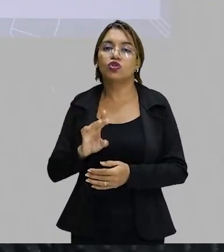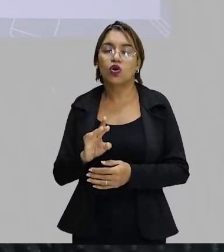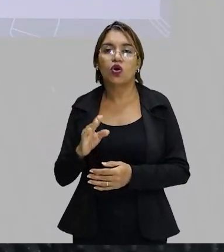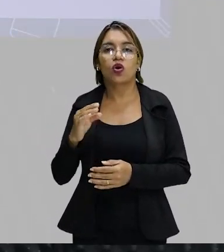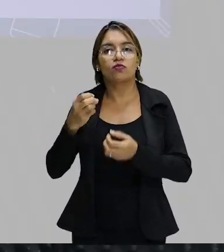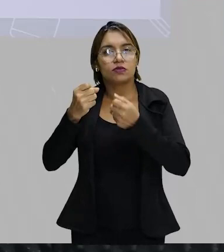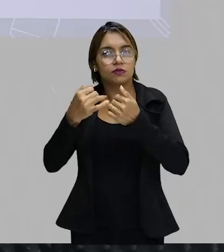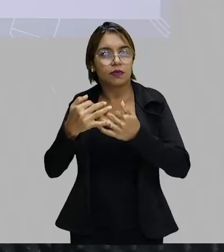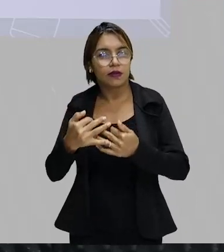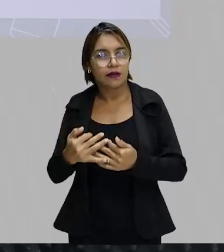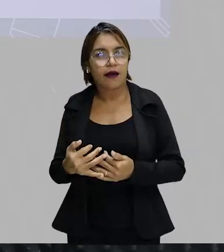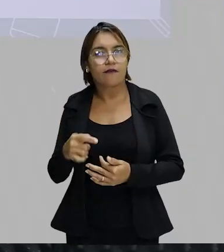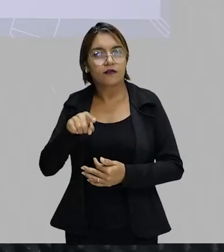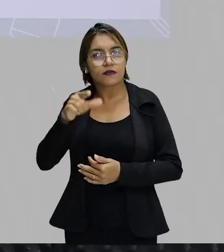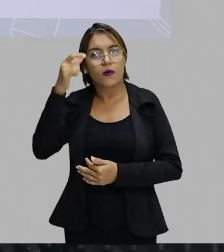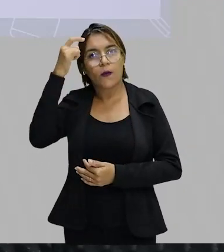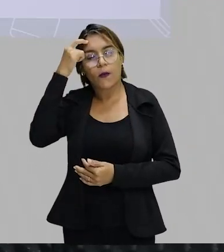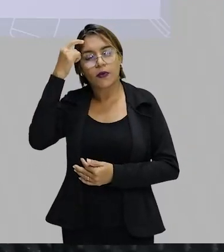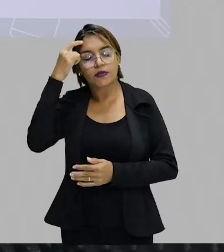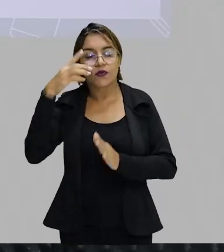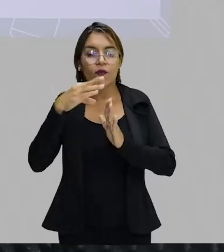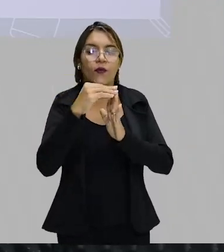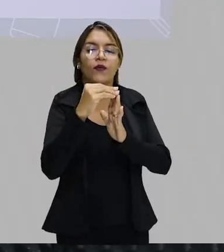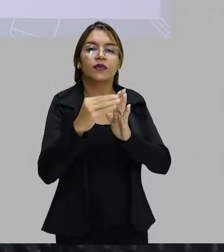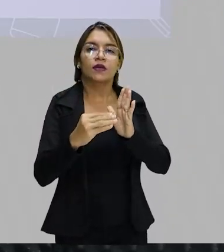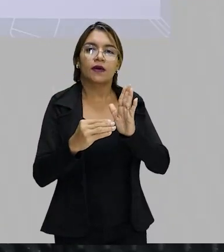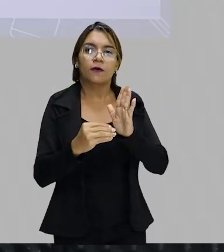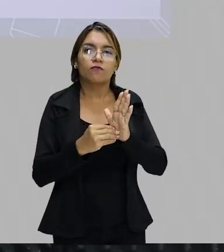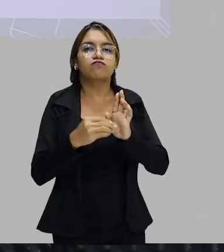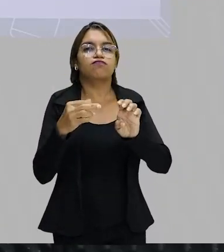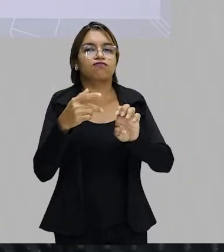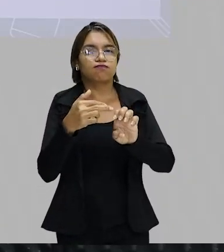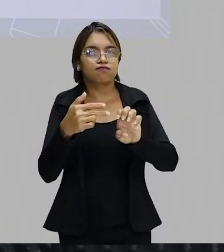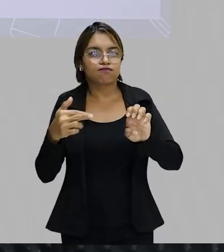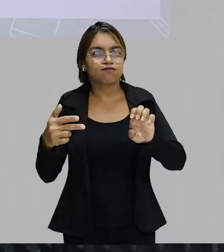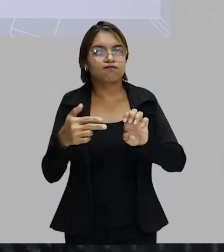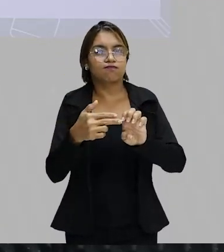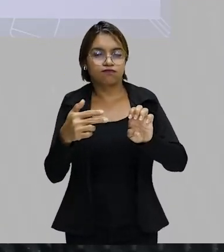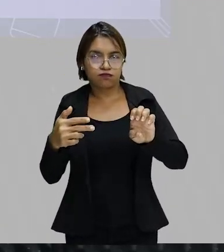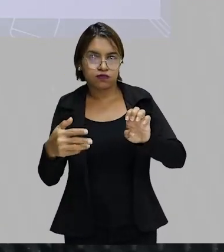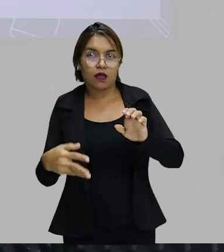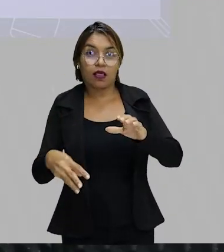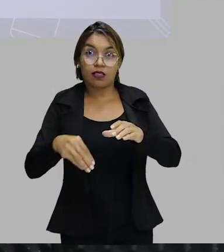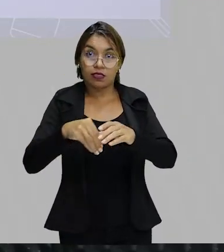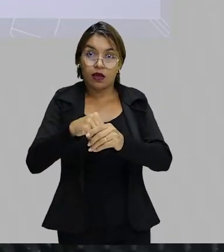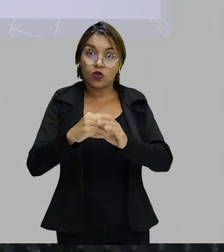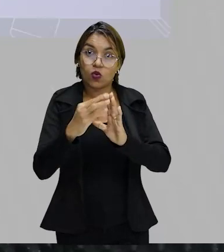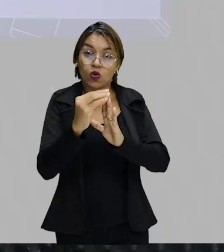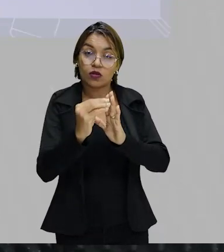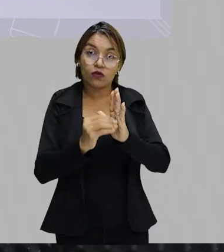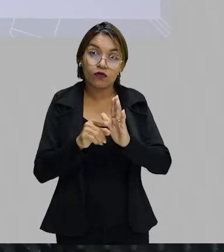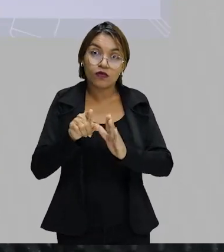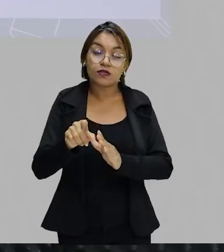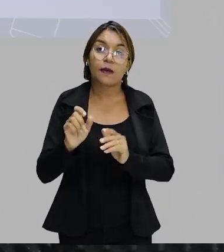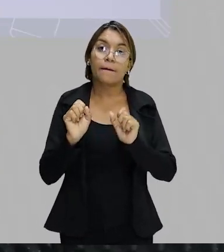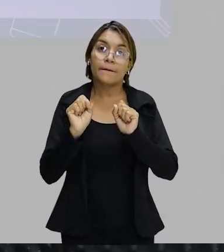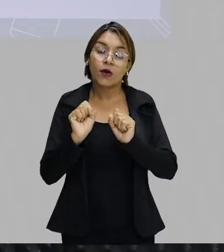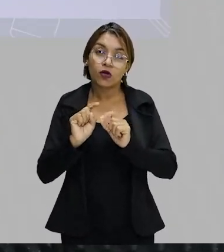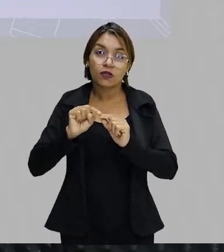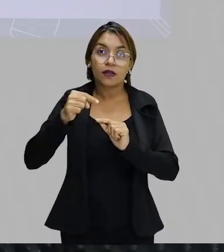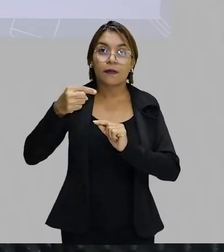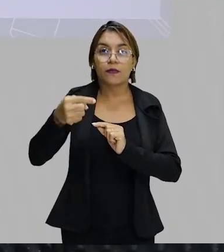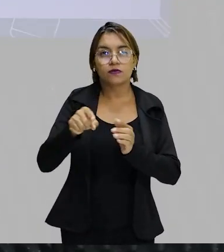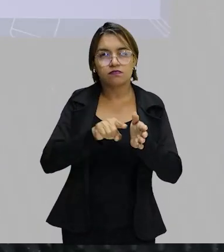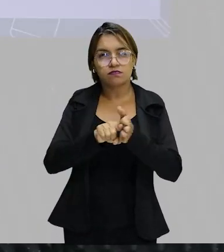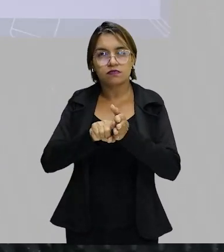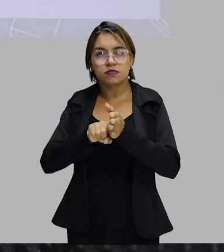vocês conscientes do conteúdo, dos elementos que compõem o conteúdo e daquilo que você pode encontrar a partir deste conteúdo